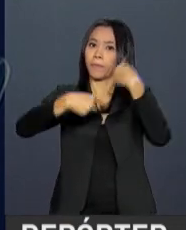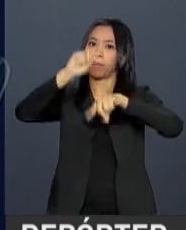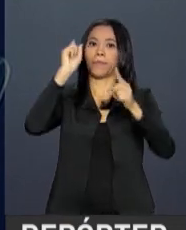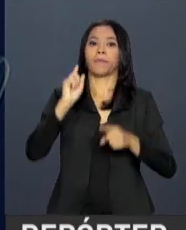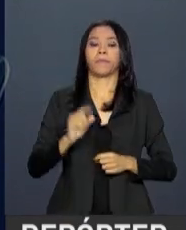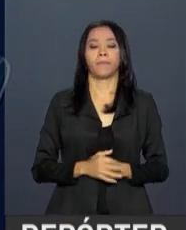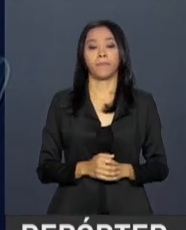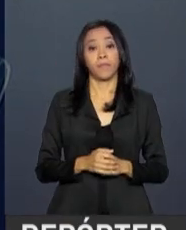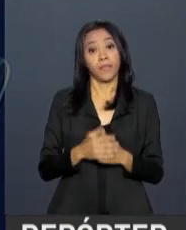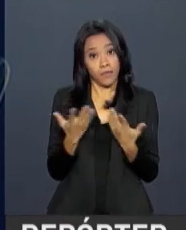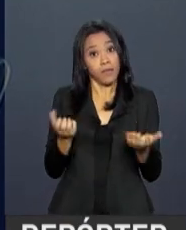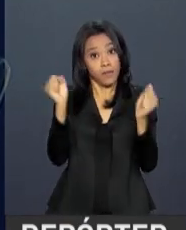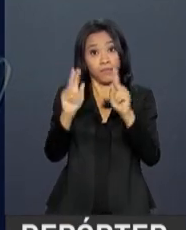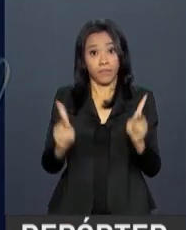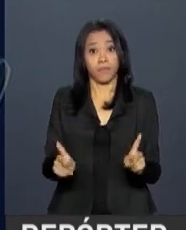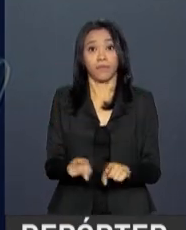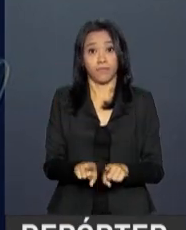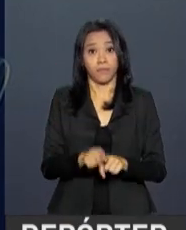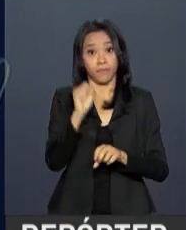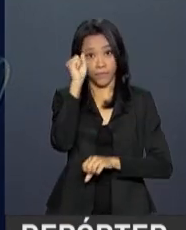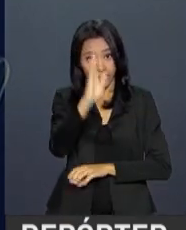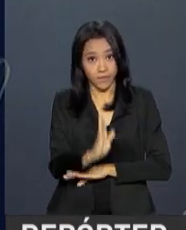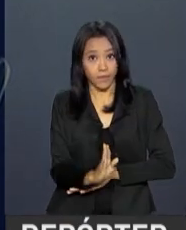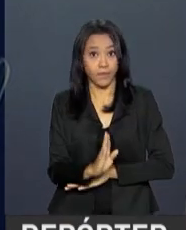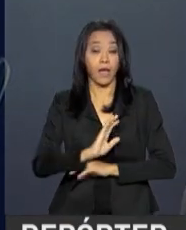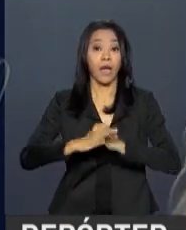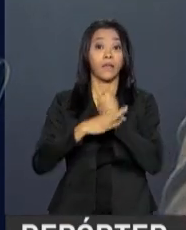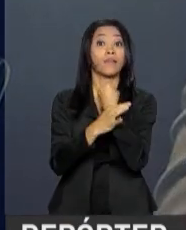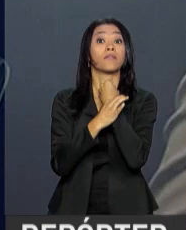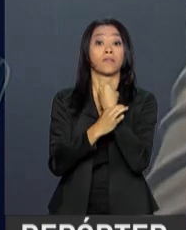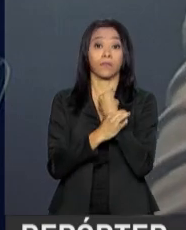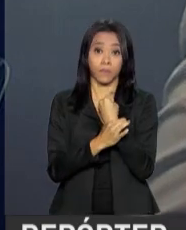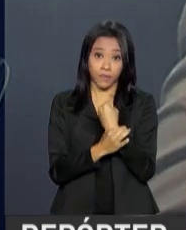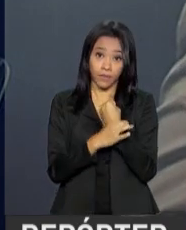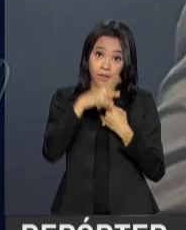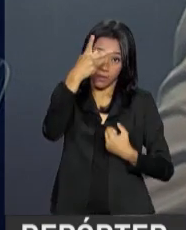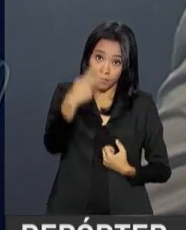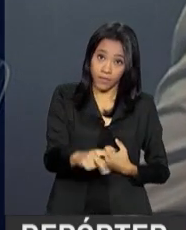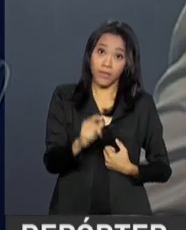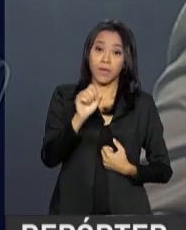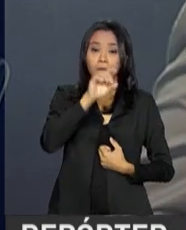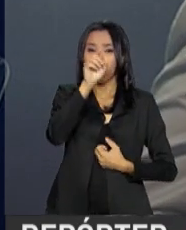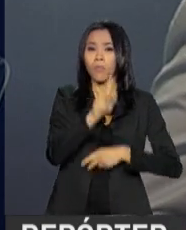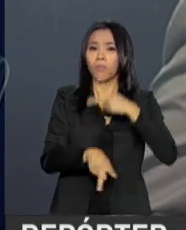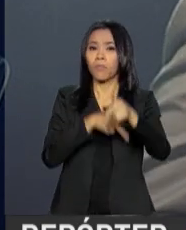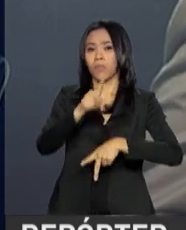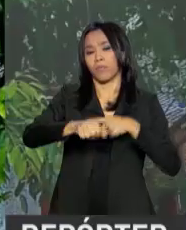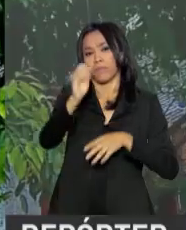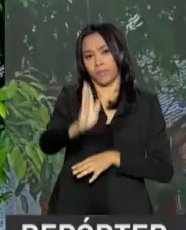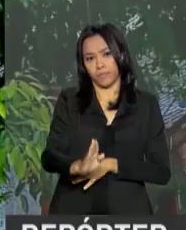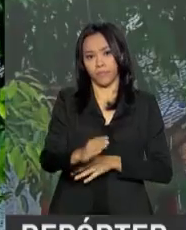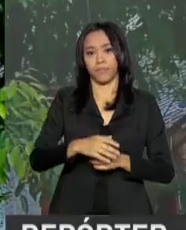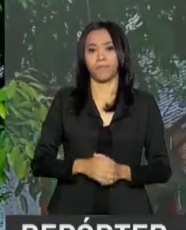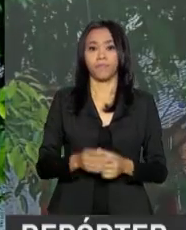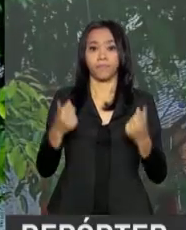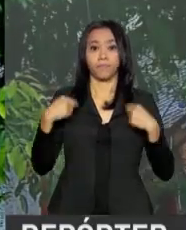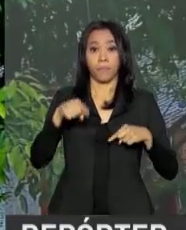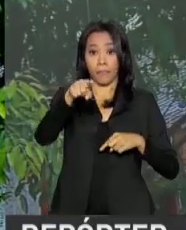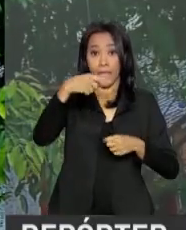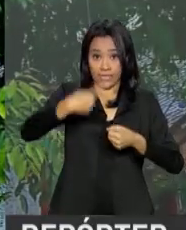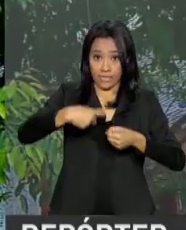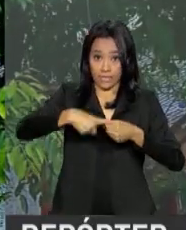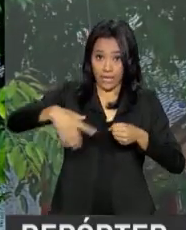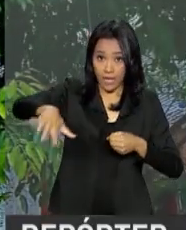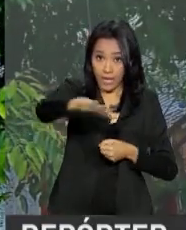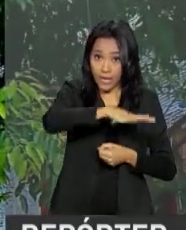desenvolvimento e para a paz. Assegurar a paz e a soberania para os brasileiros e brasileiras. A cidade de Itaguaí,